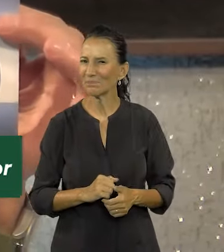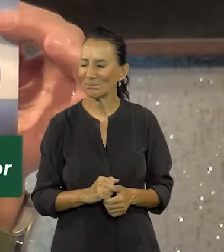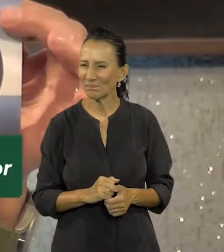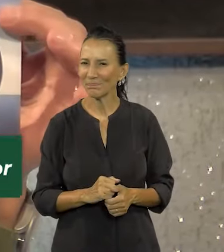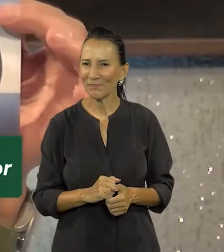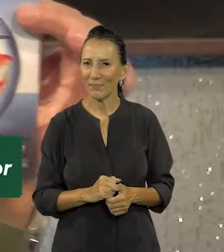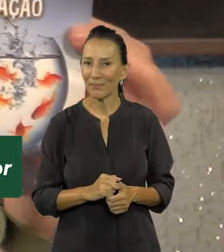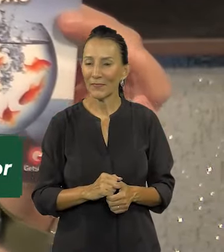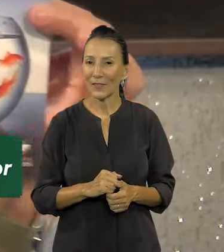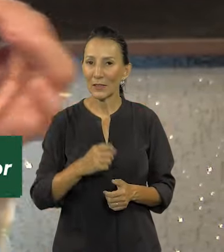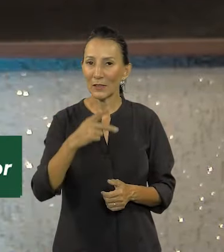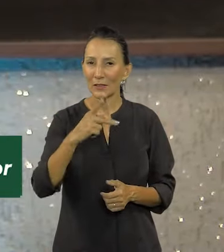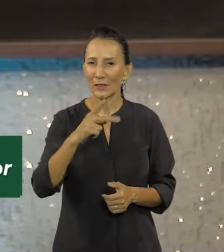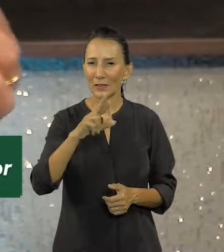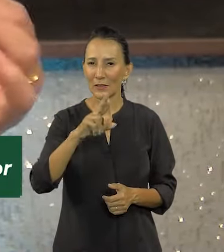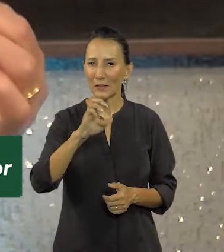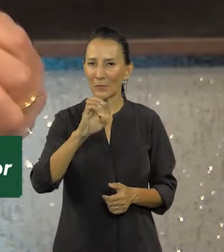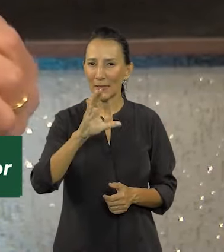precipitação